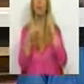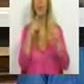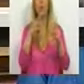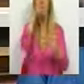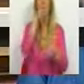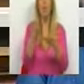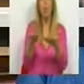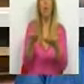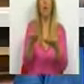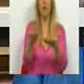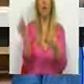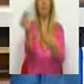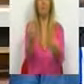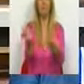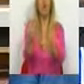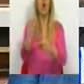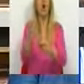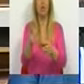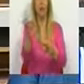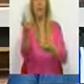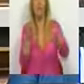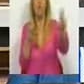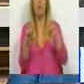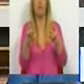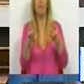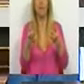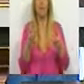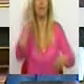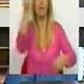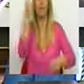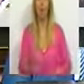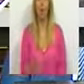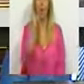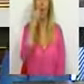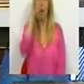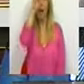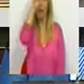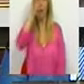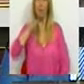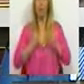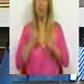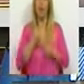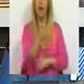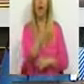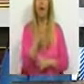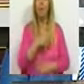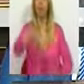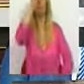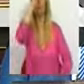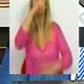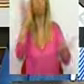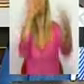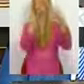duas velocidades. Uma que é a velocidade lebre, em que respeita às reversões, ao